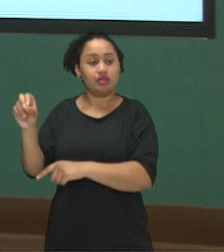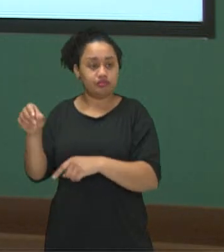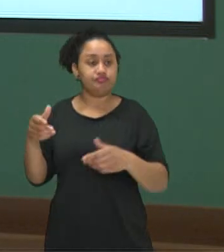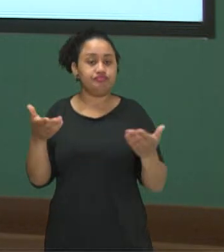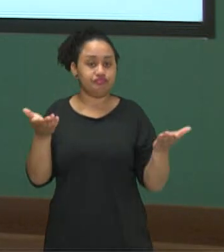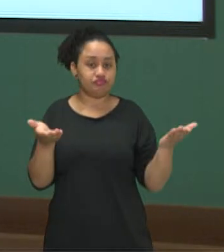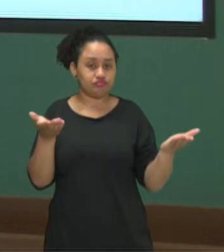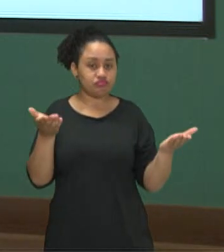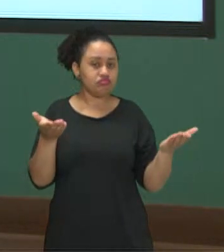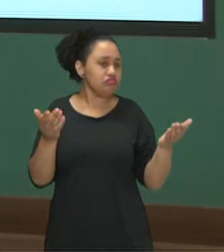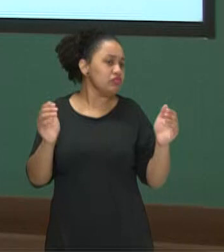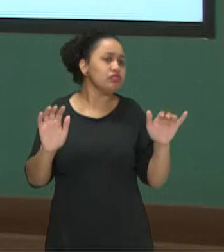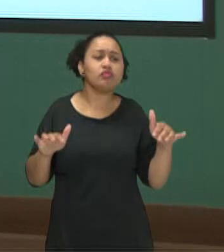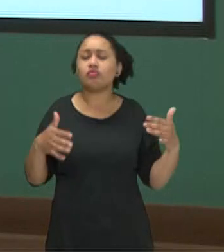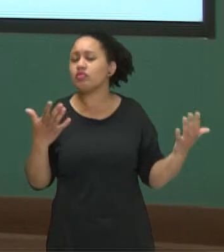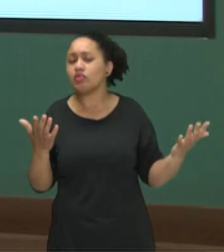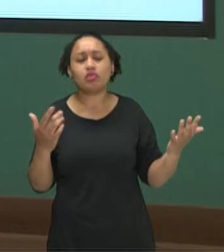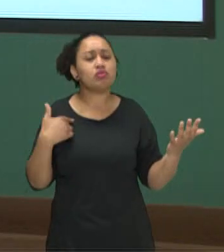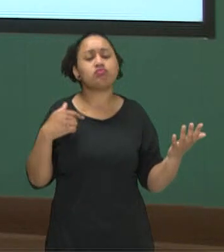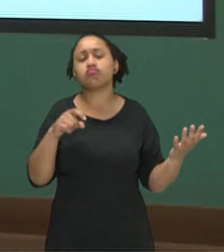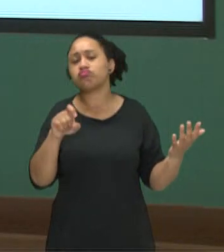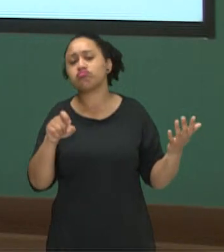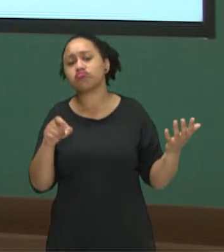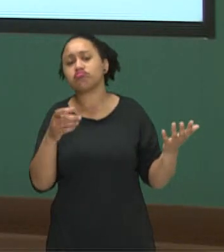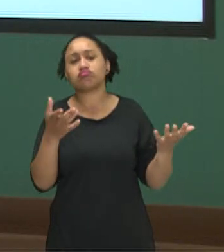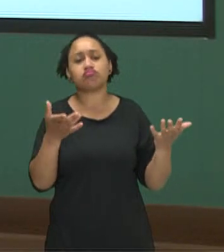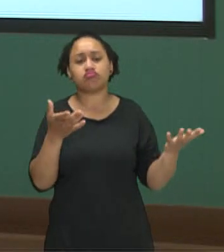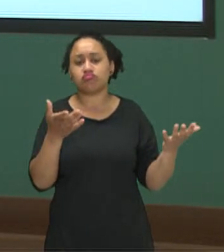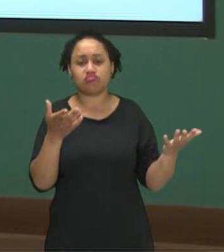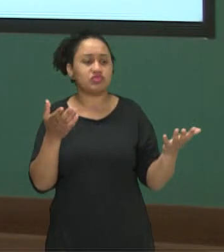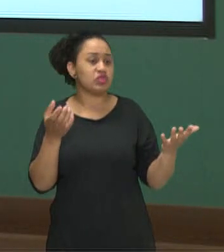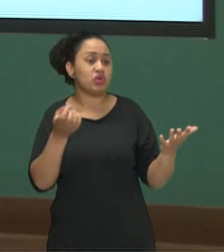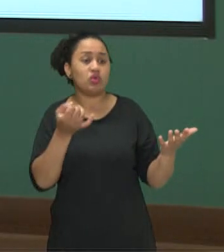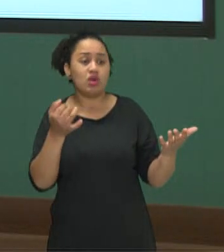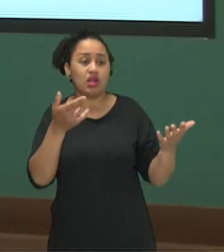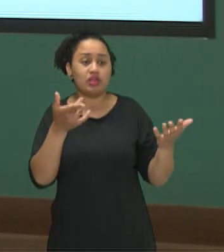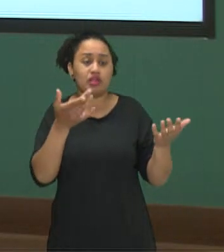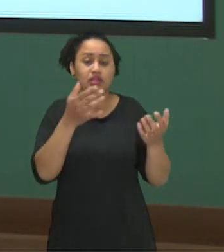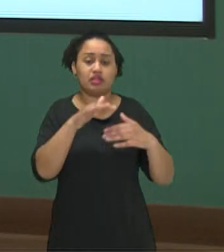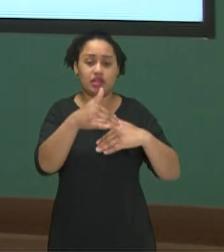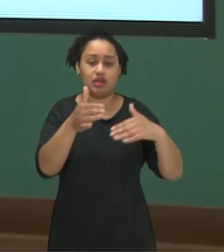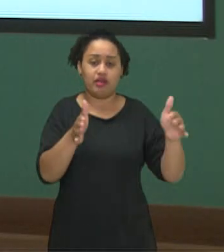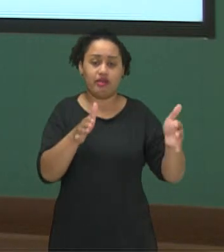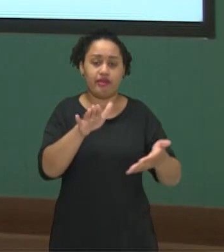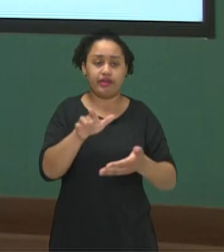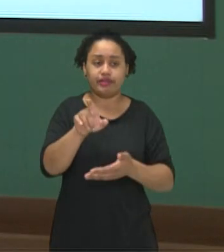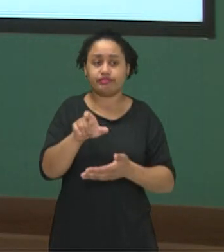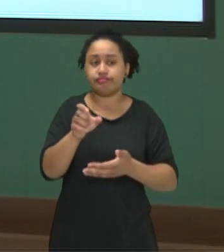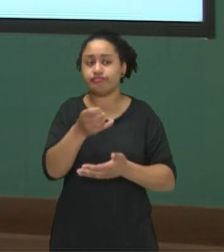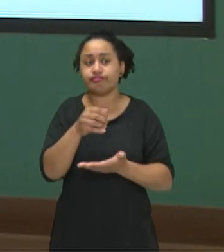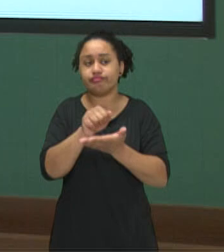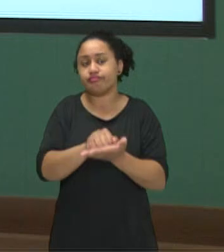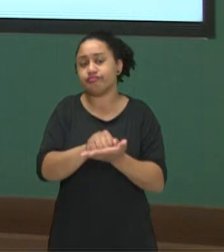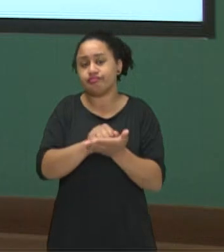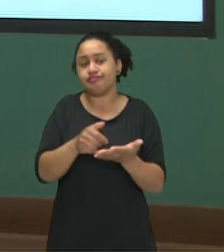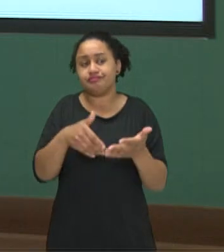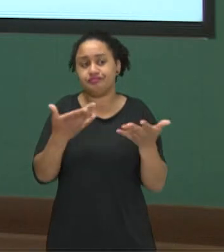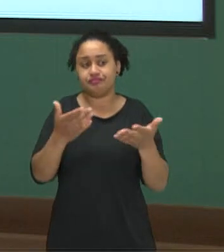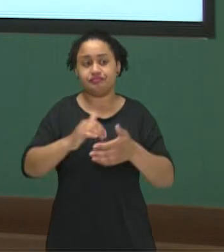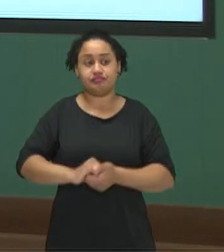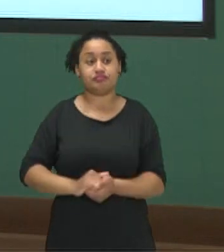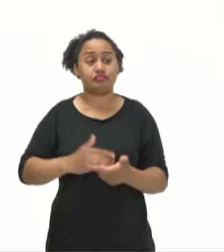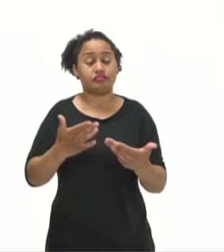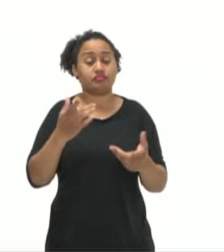gramas. Então, qual é o peso dessa caixa X? Quanto pesa essa caixa? Vamos ver. Descubra